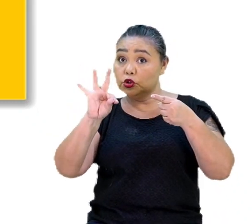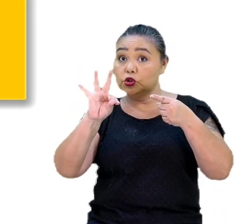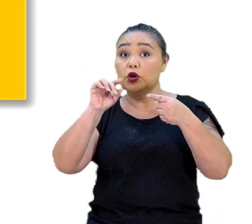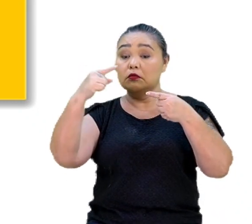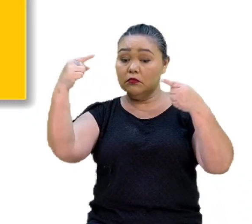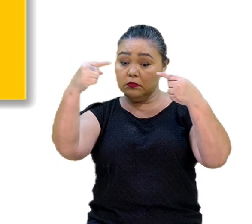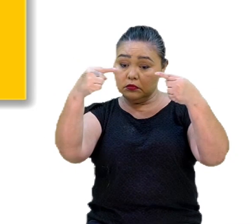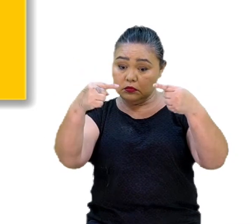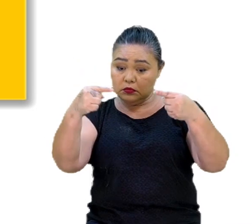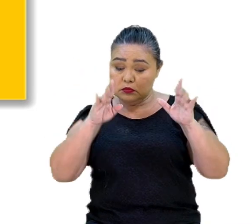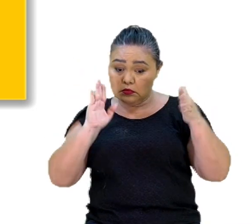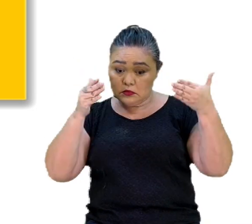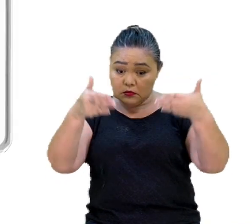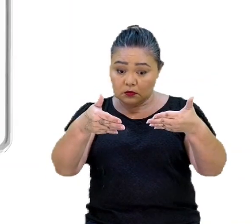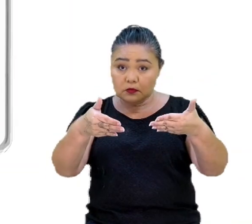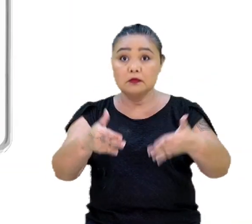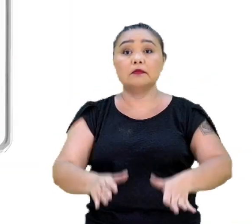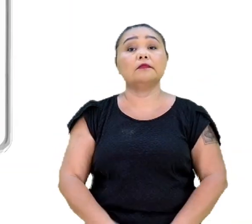proporções definidas.